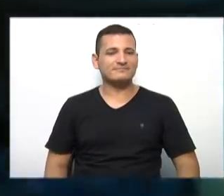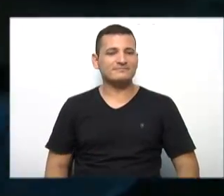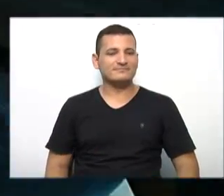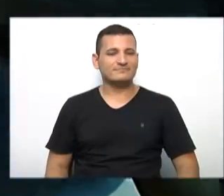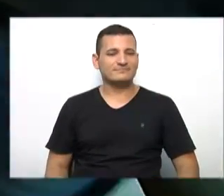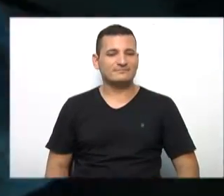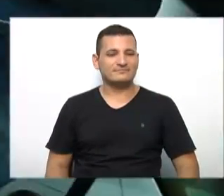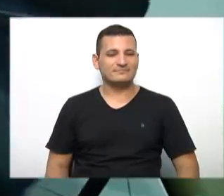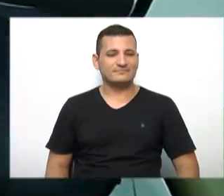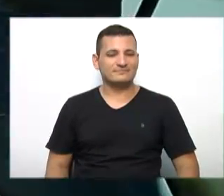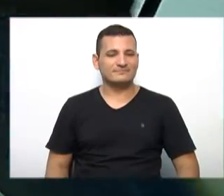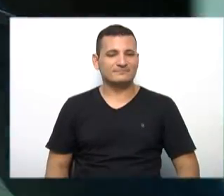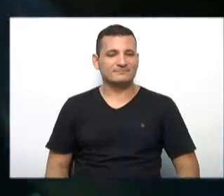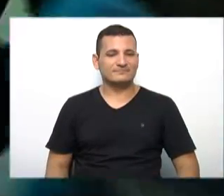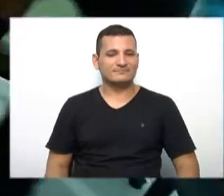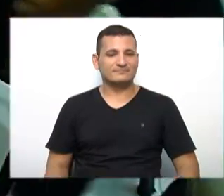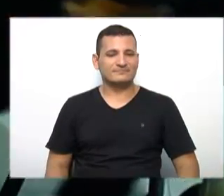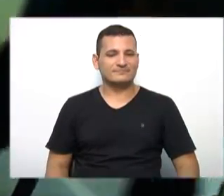Obrigado.